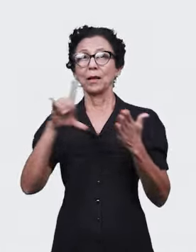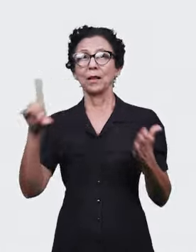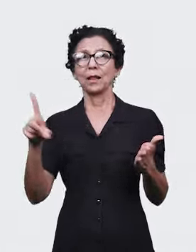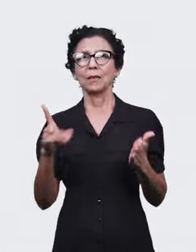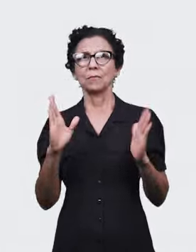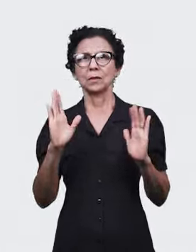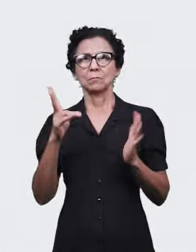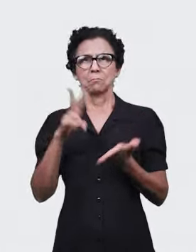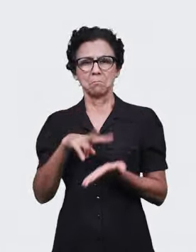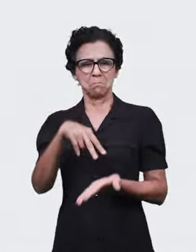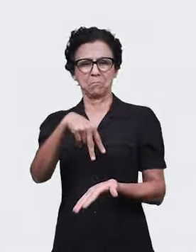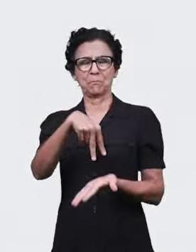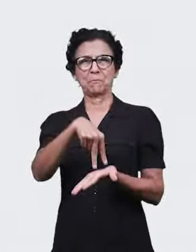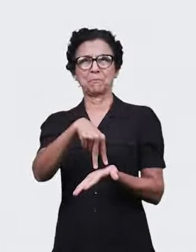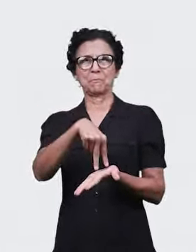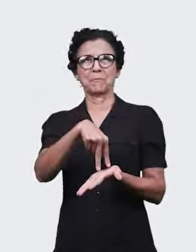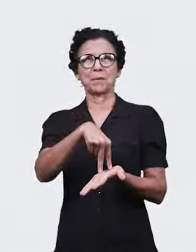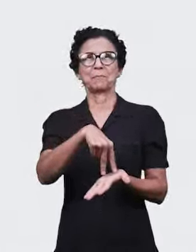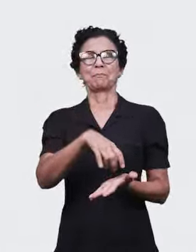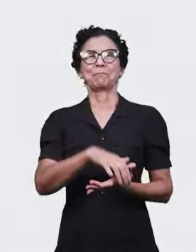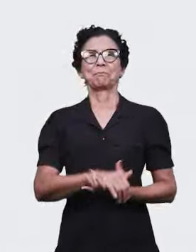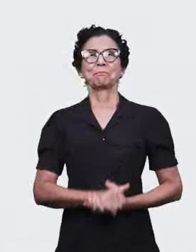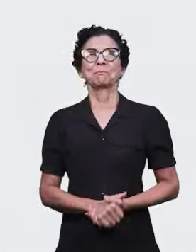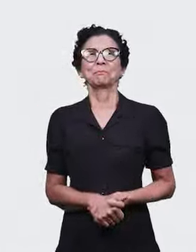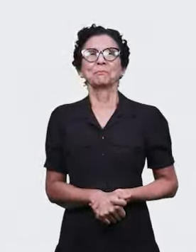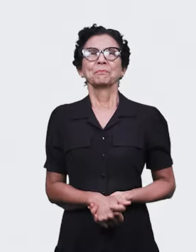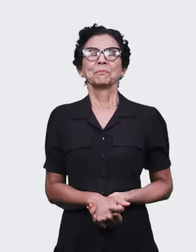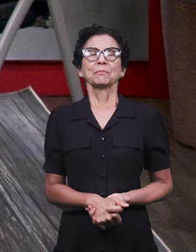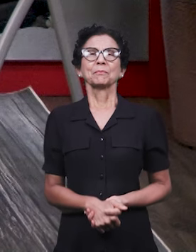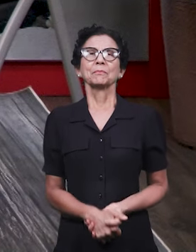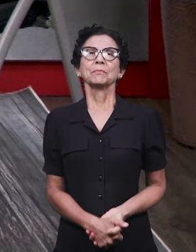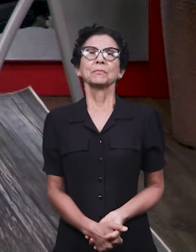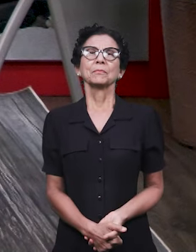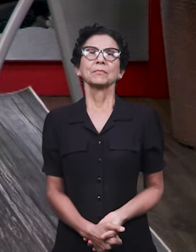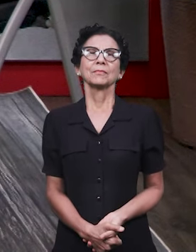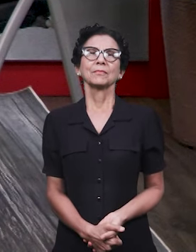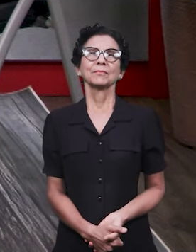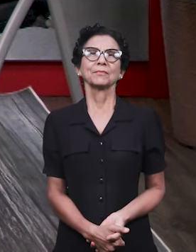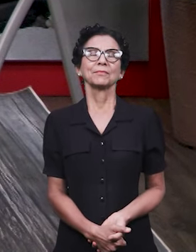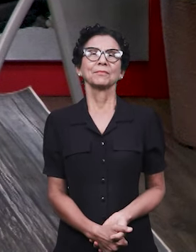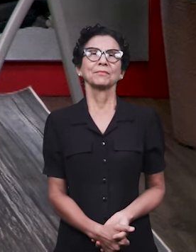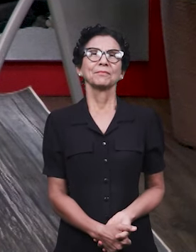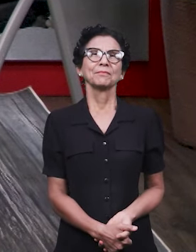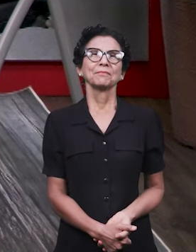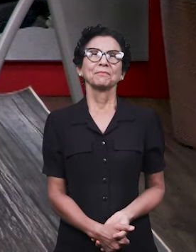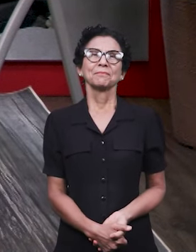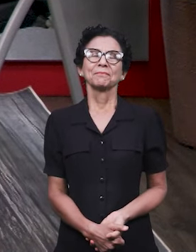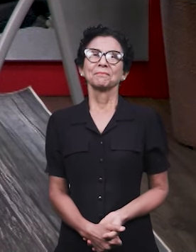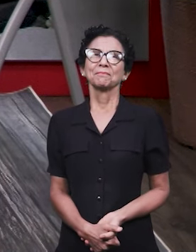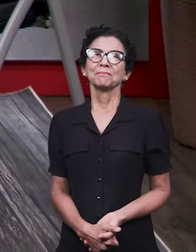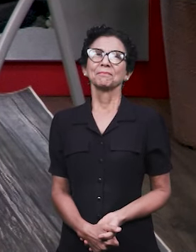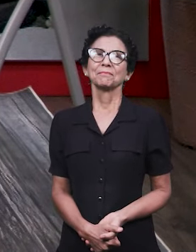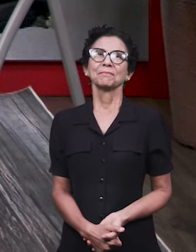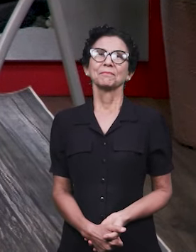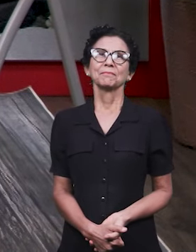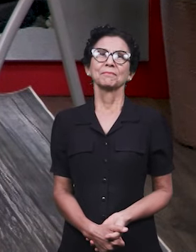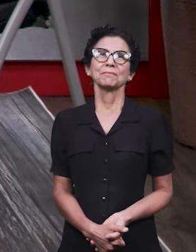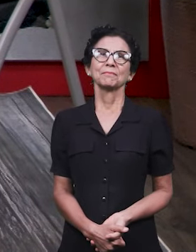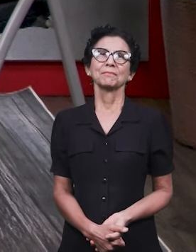pé com a Bíblia ali para ler a palavra. Próximo.